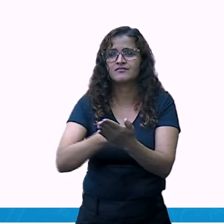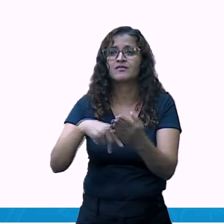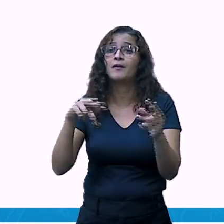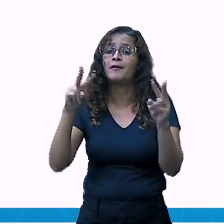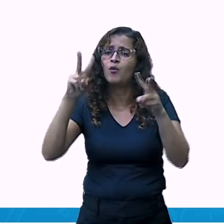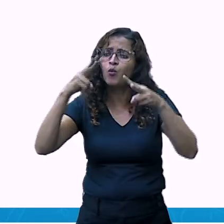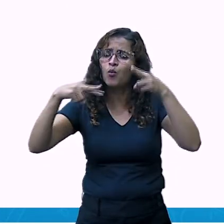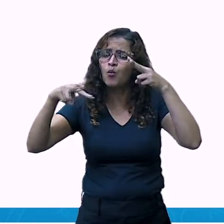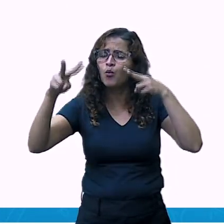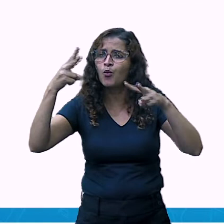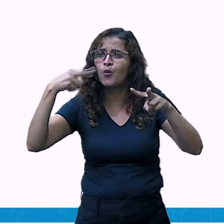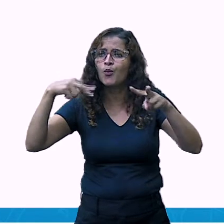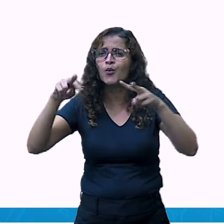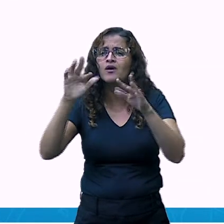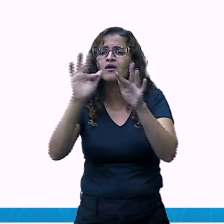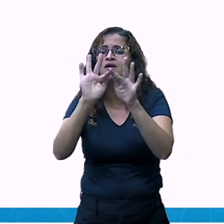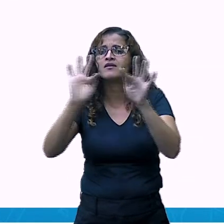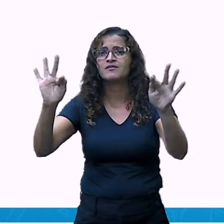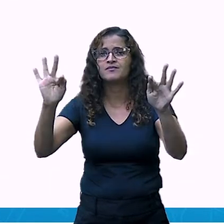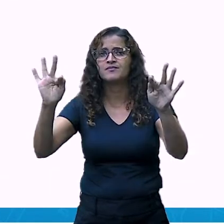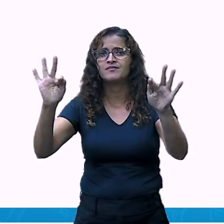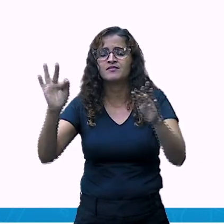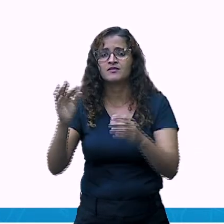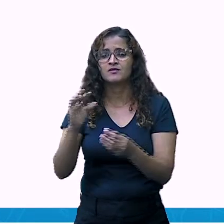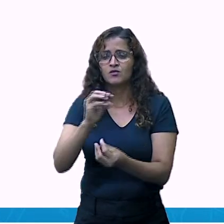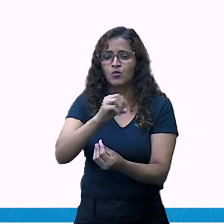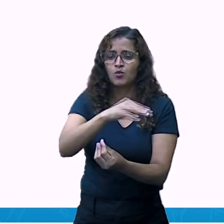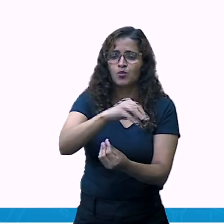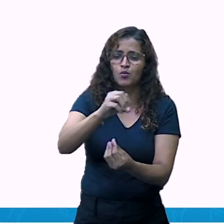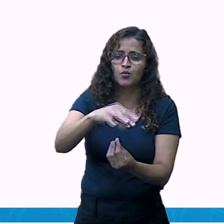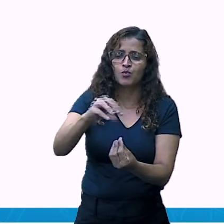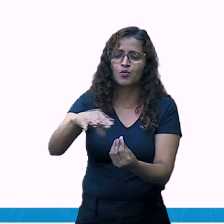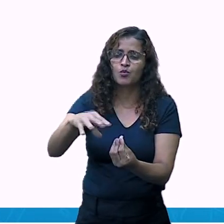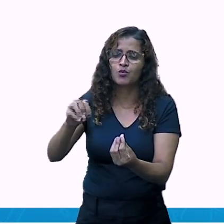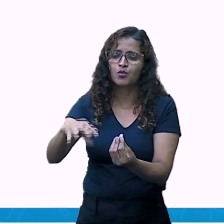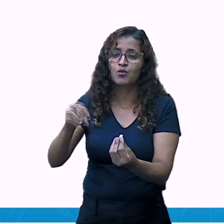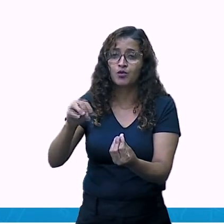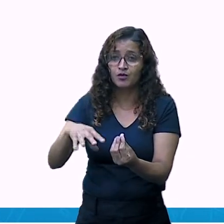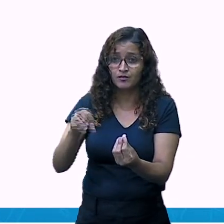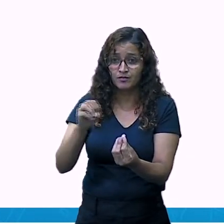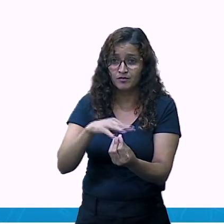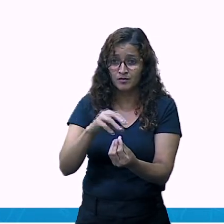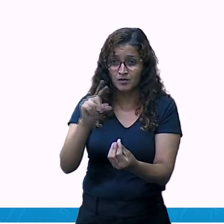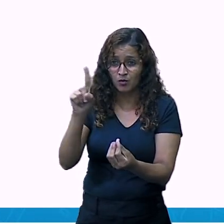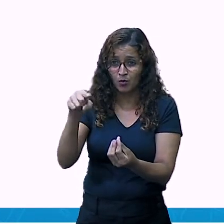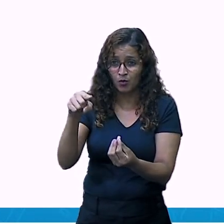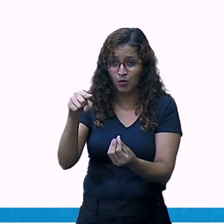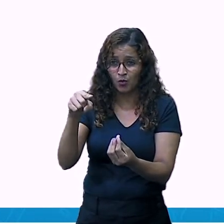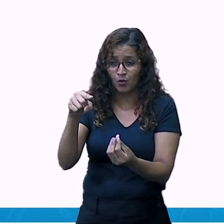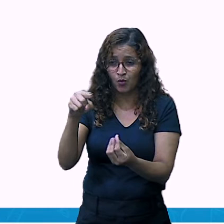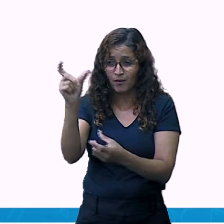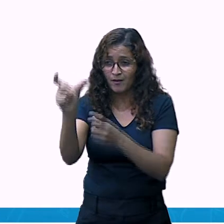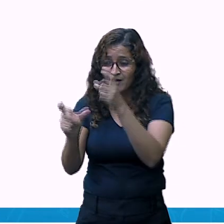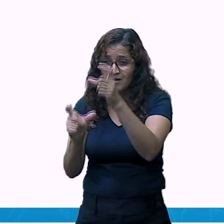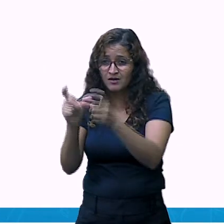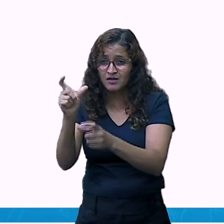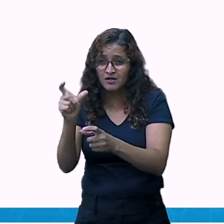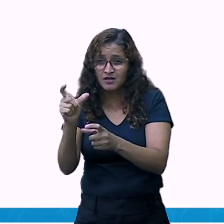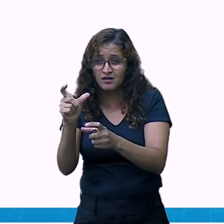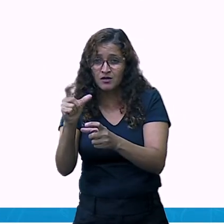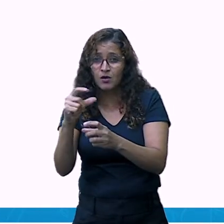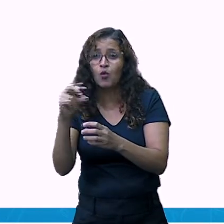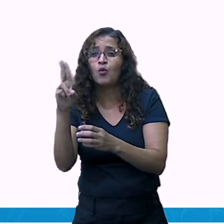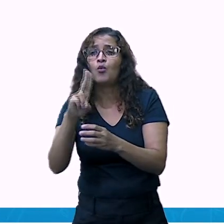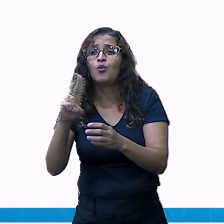a frase. As bactérias são seres que só podem ser visualizados com